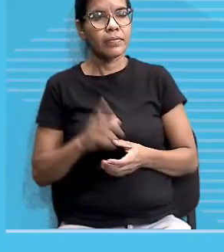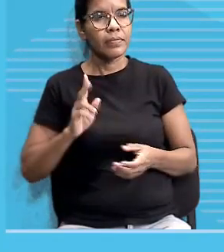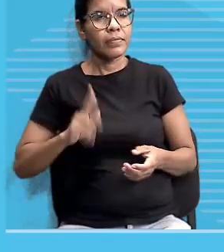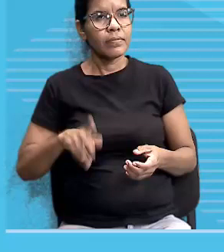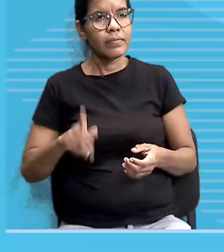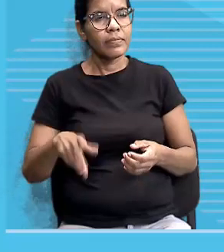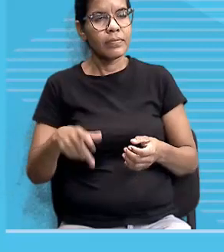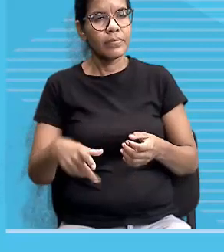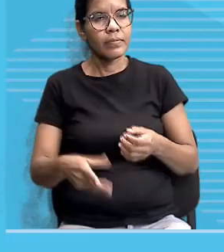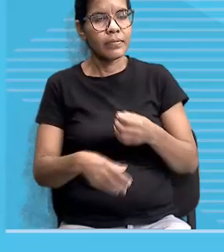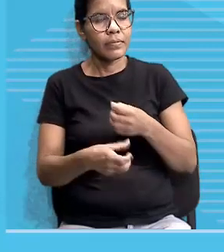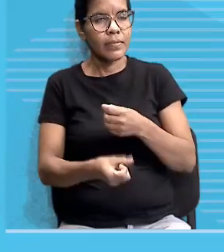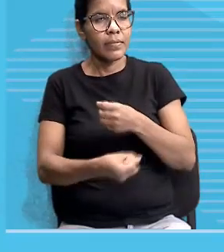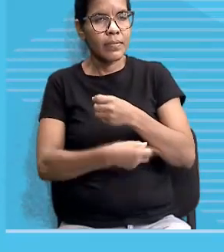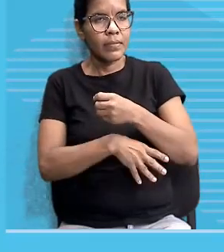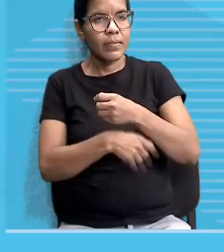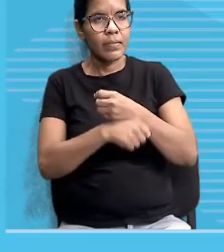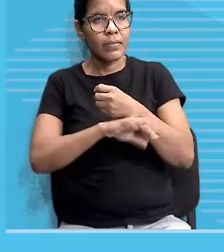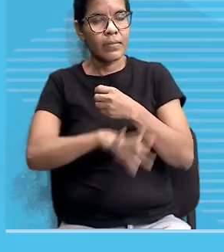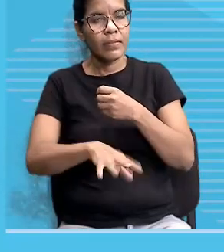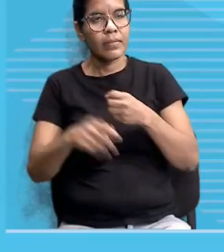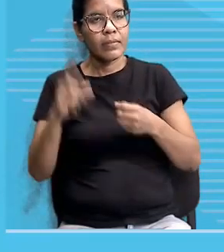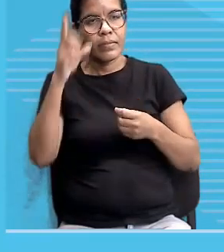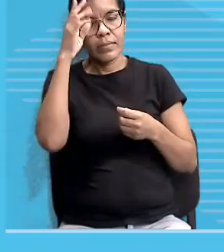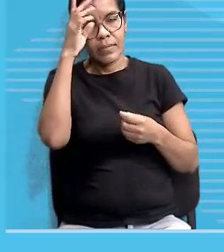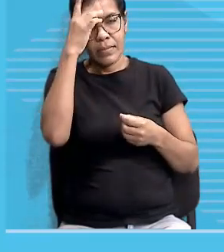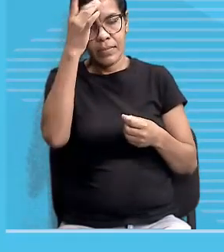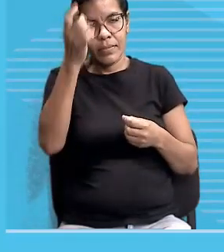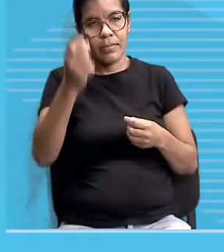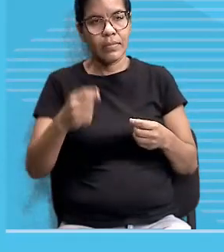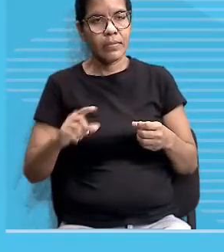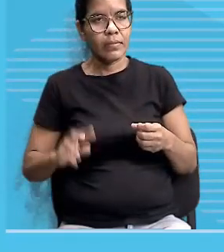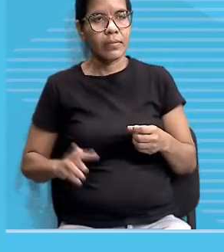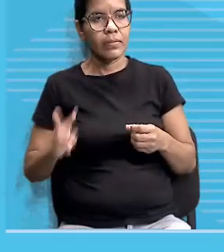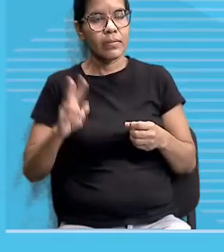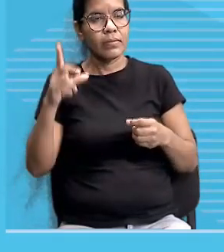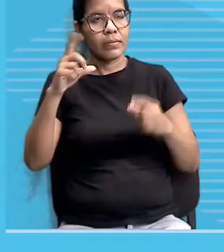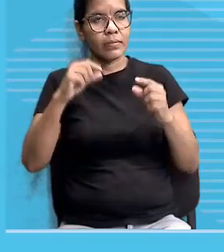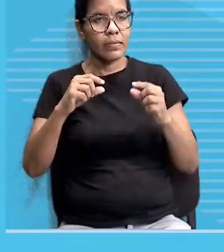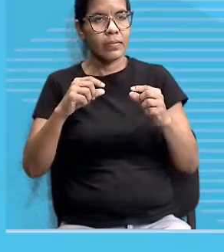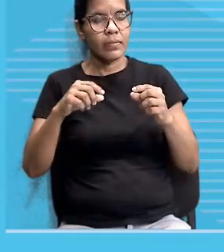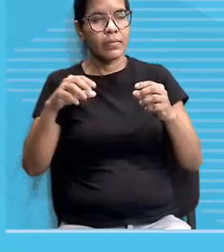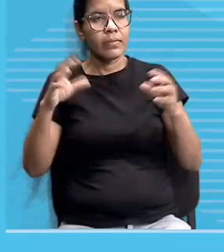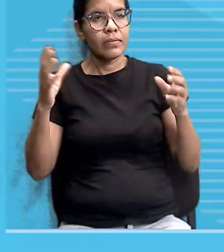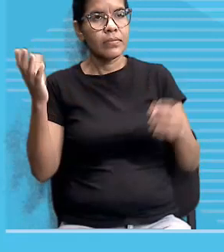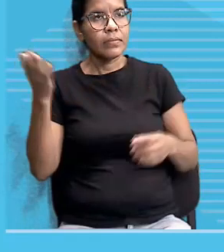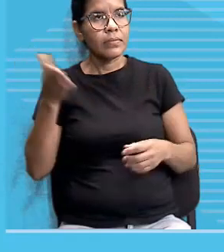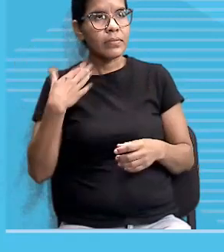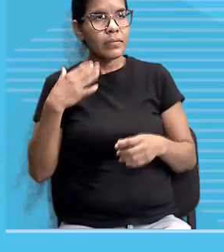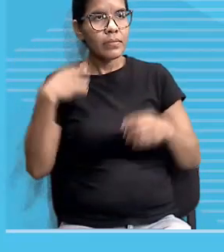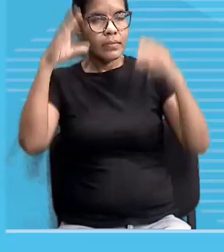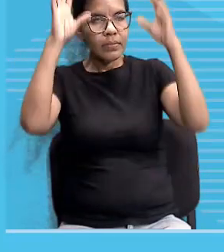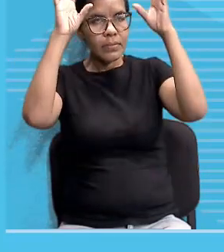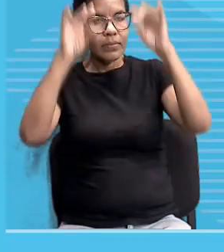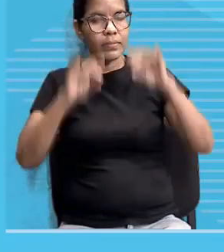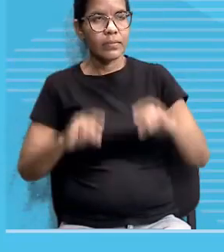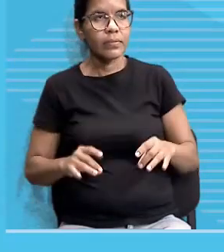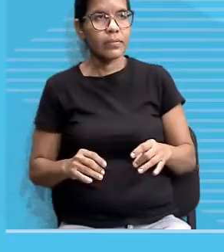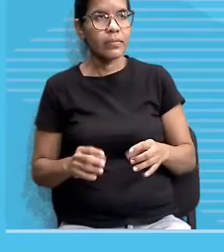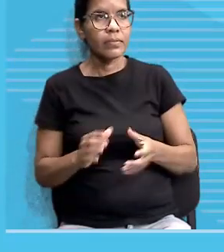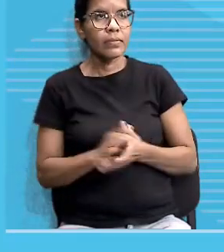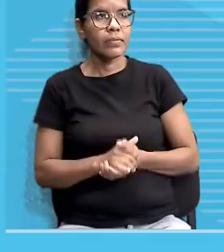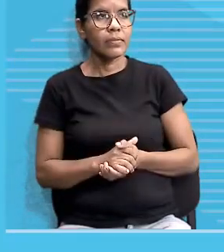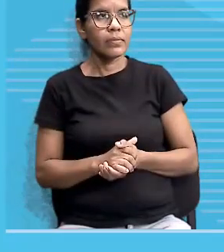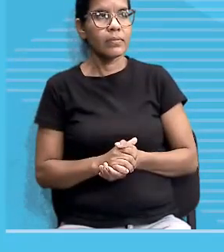sempre perde ganha com facilidade o valor dele é pequeno para o calor específico por isso que a resposta